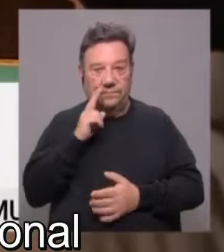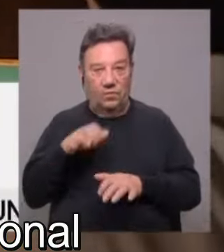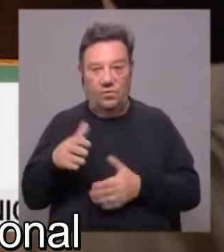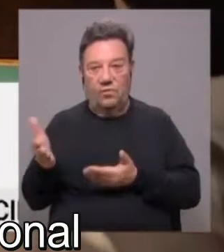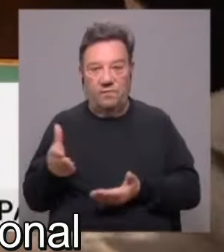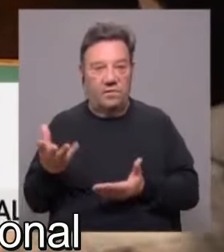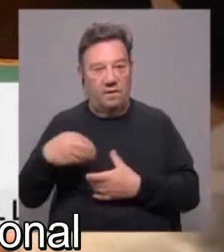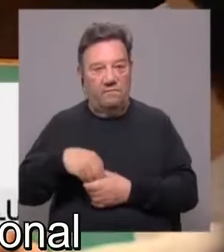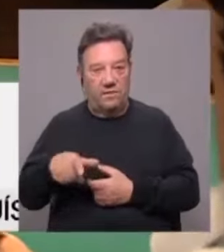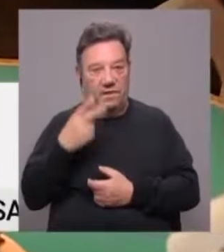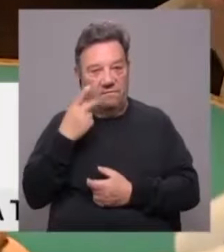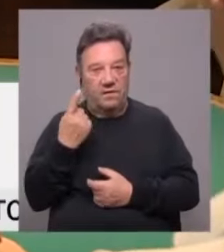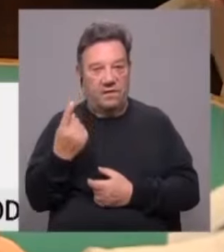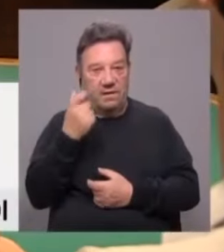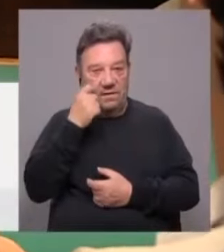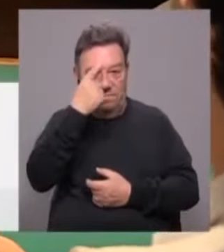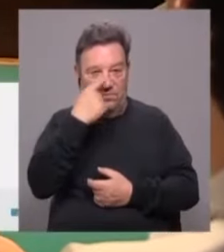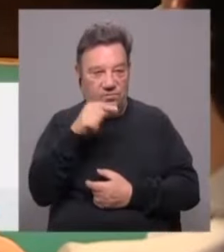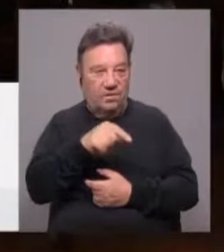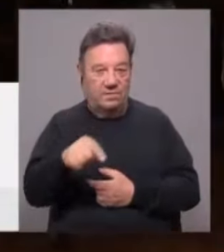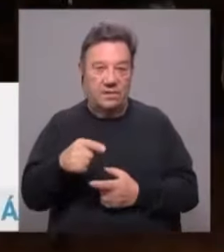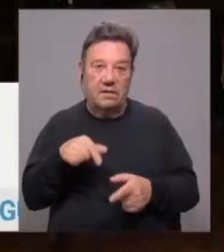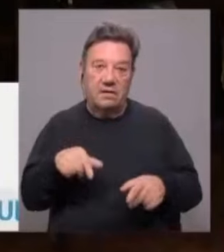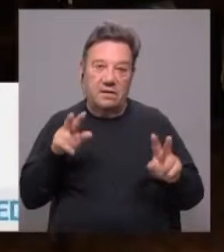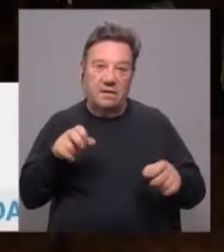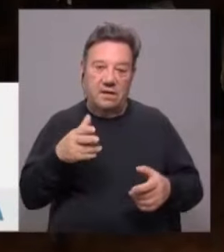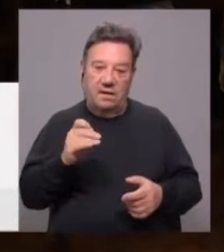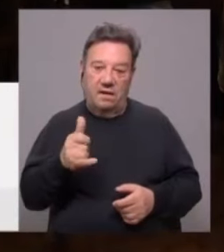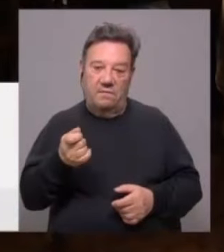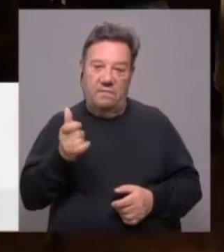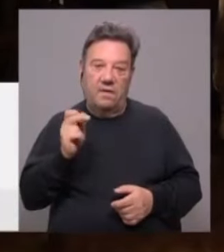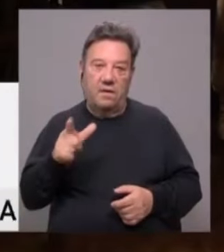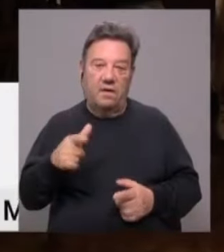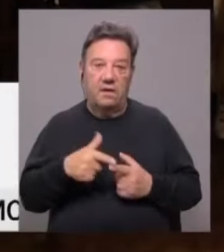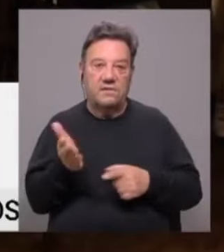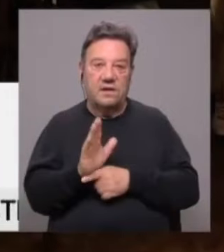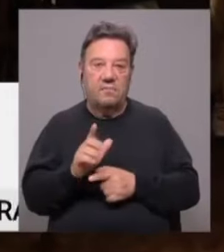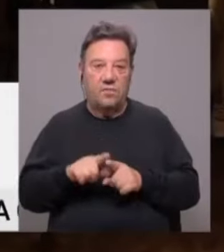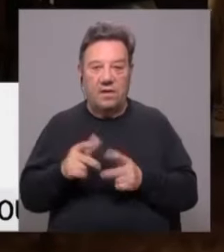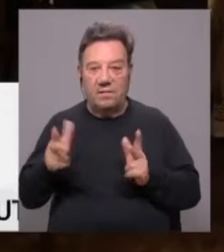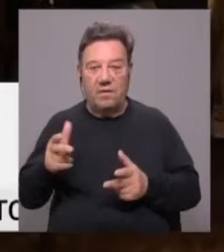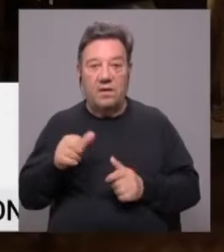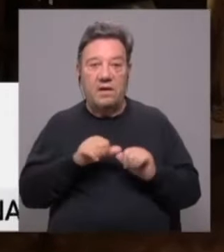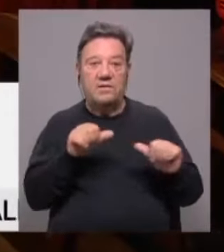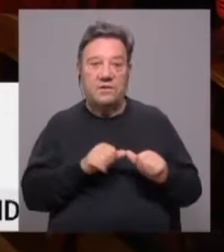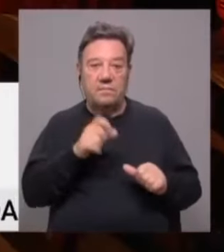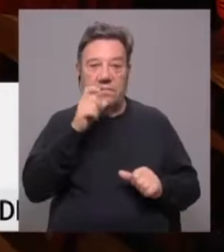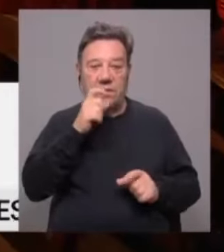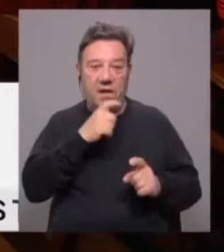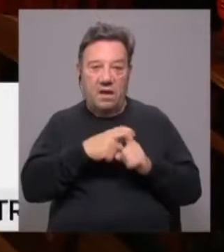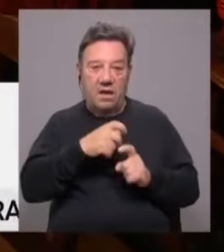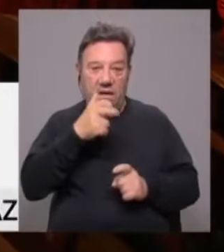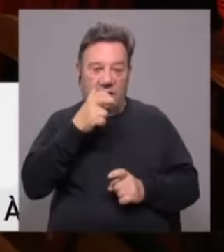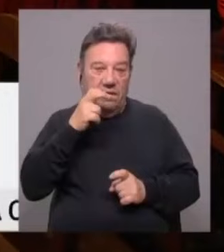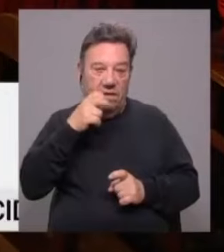convidado a envolver-se na vida de cada personagem deste cabaré, um exemplo de liberdade que o regime nazi abafou.